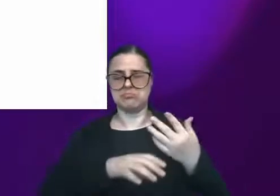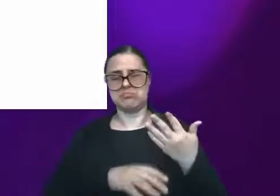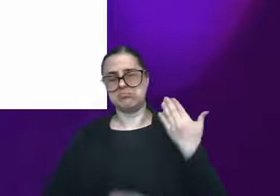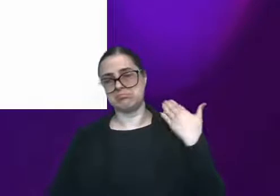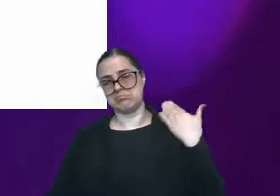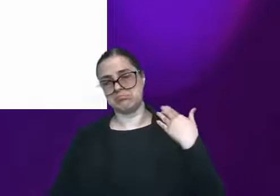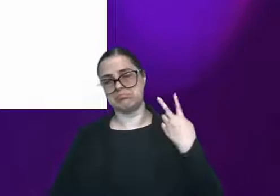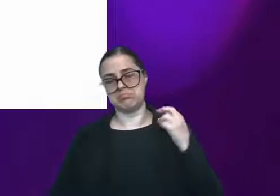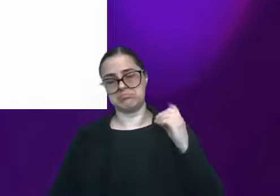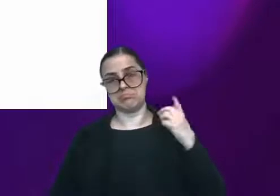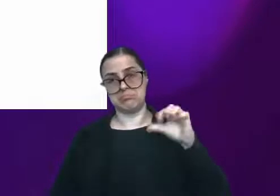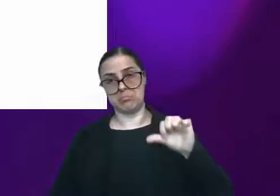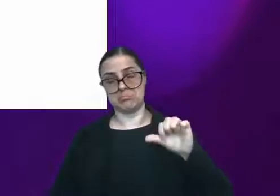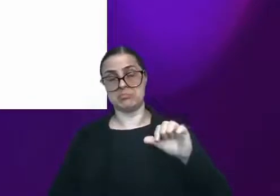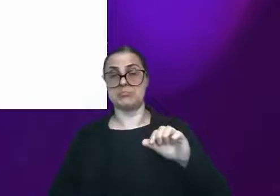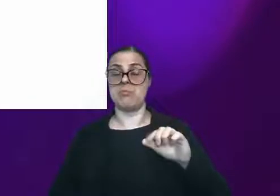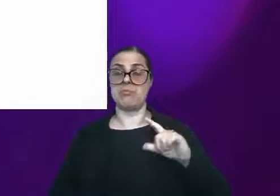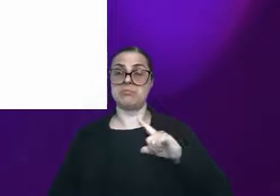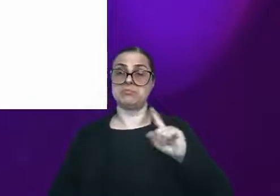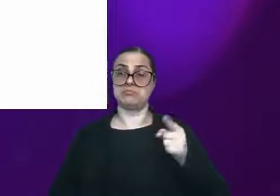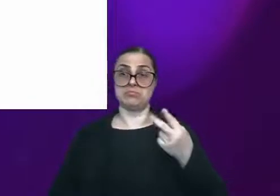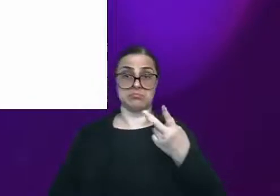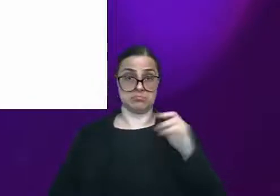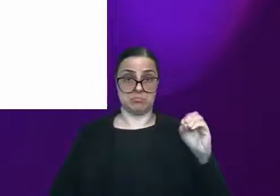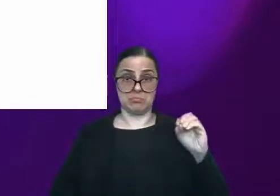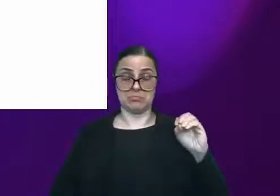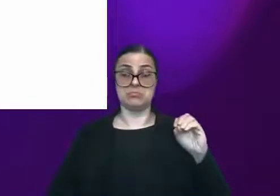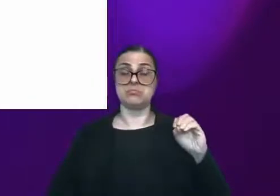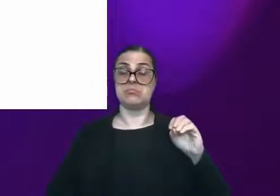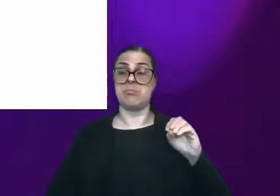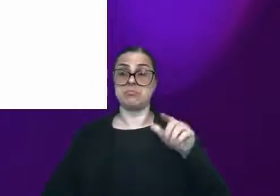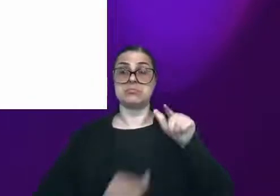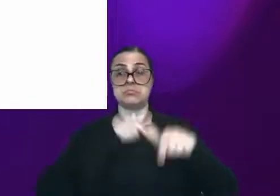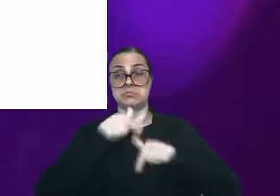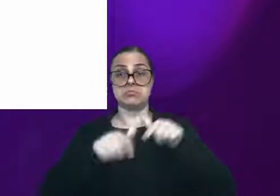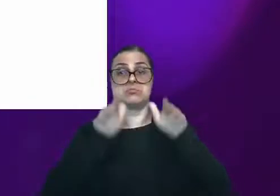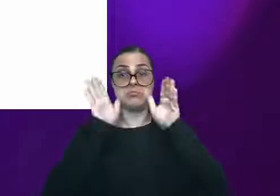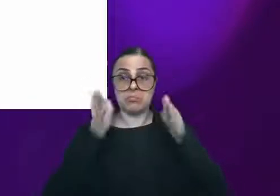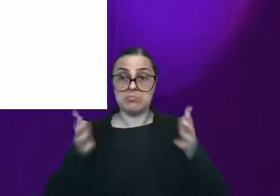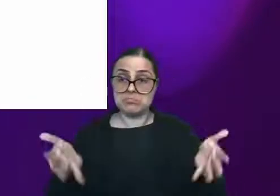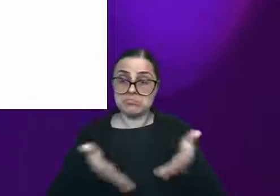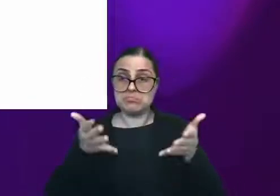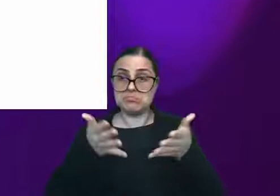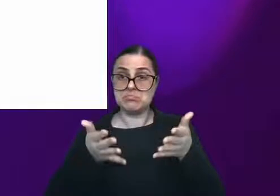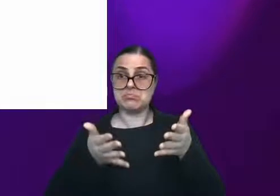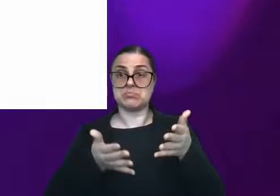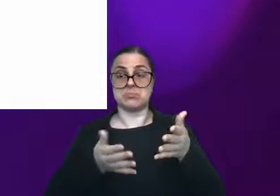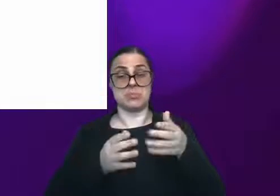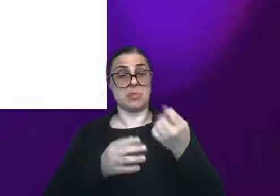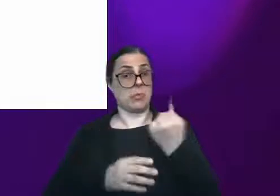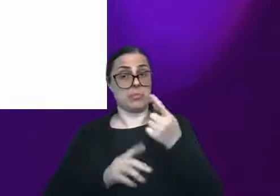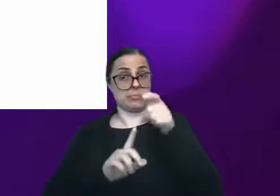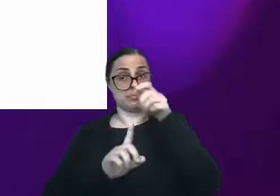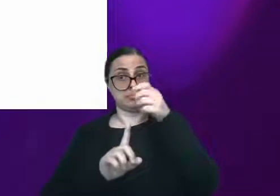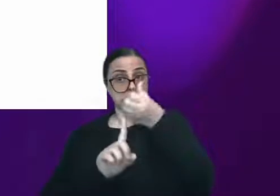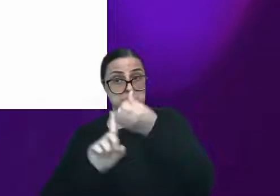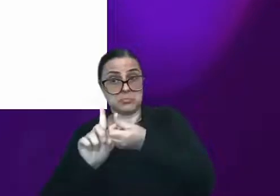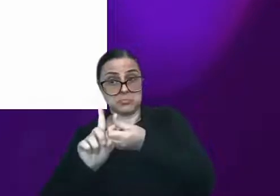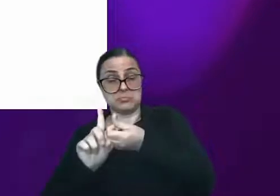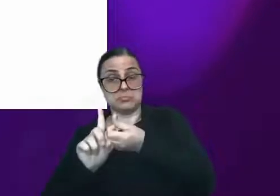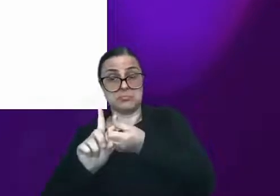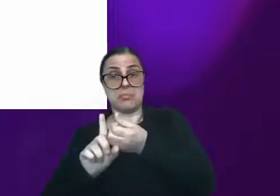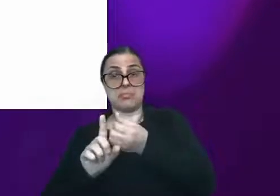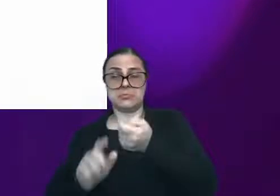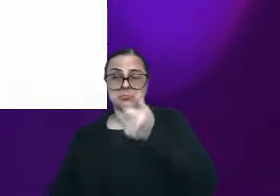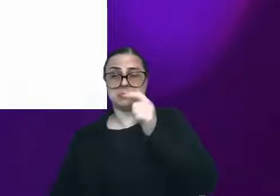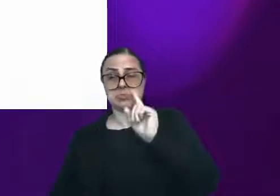estamos trabalhando para isso, né? No primeiro semestre já foram quase 1.000 transplantes. Vamos ver se nesse segundo semestre a gente